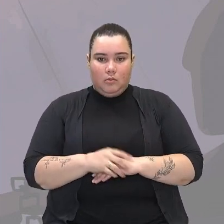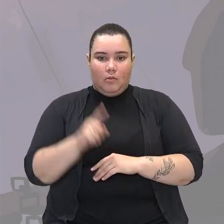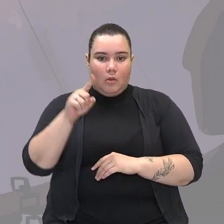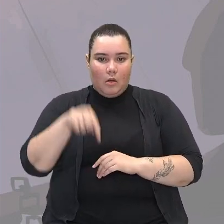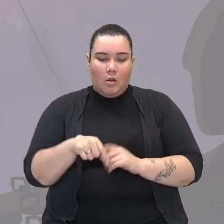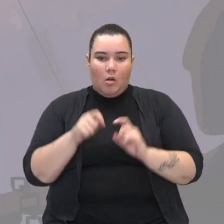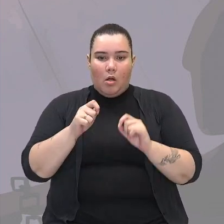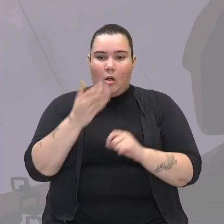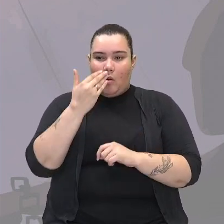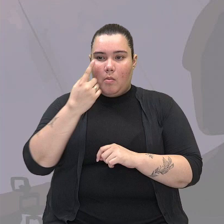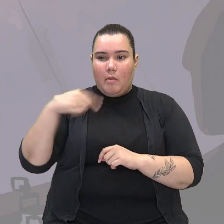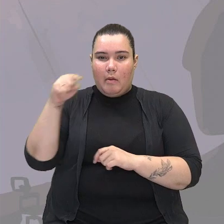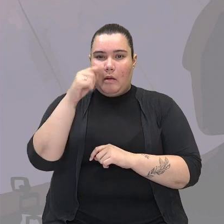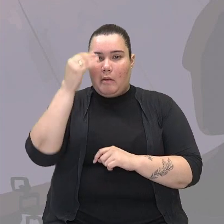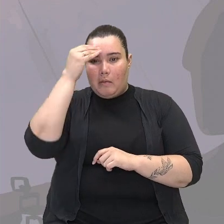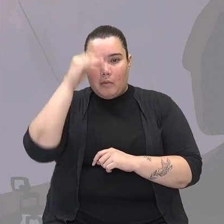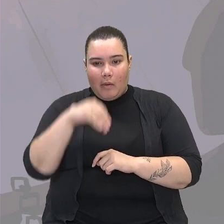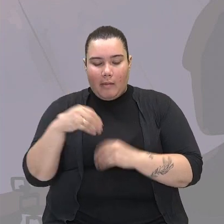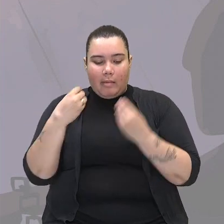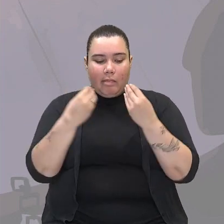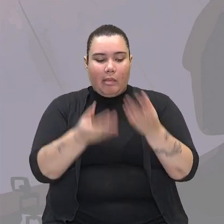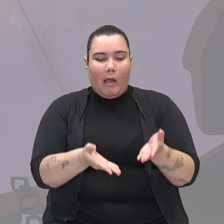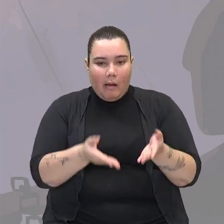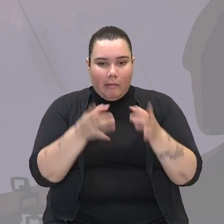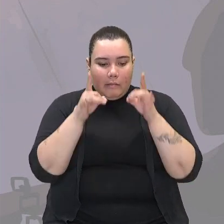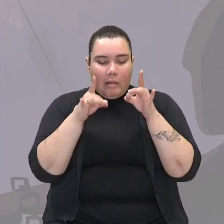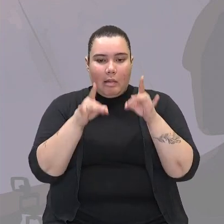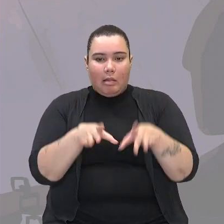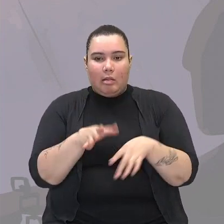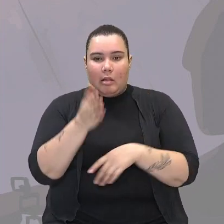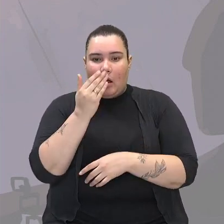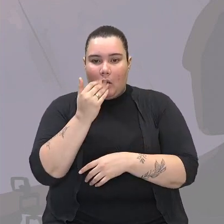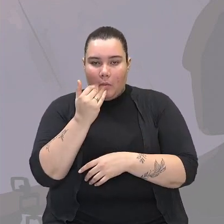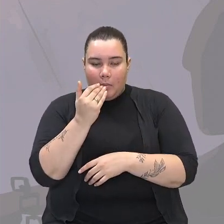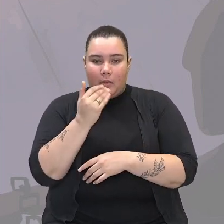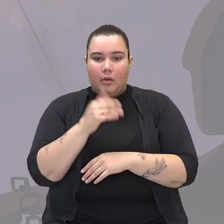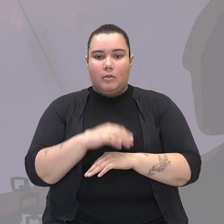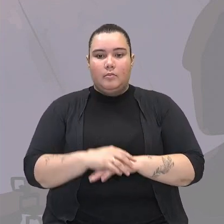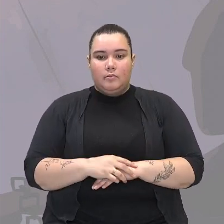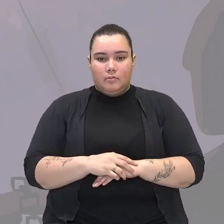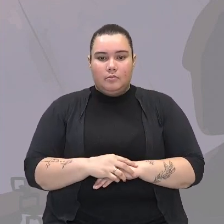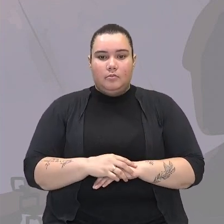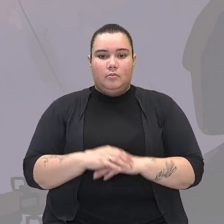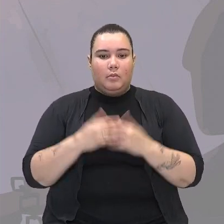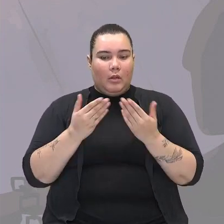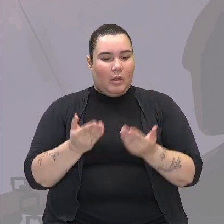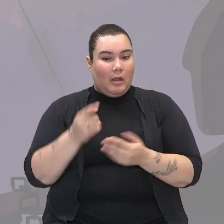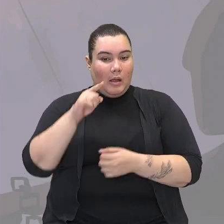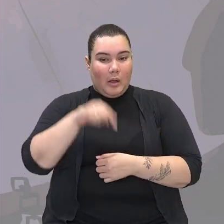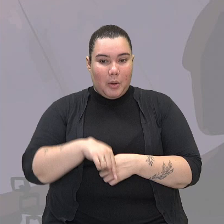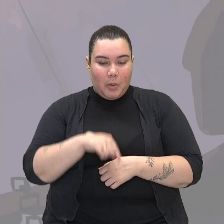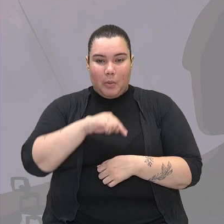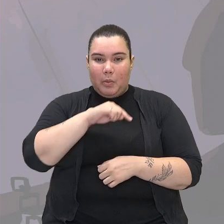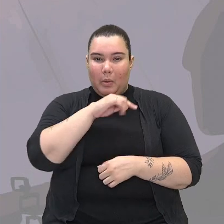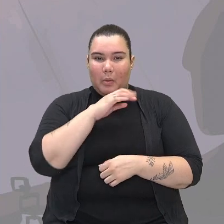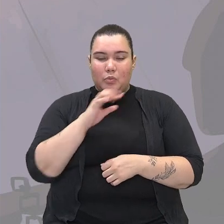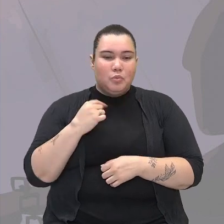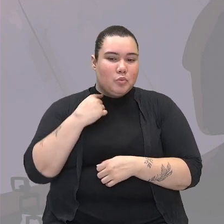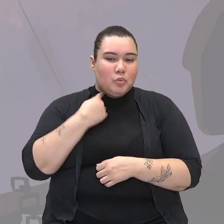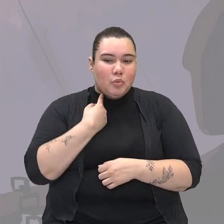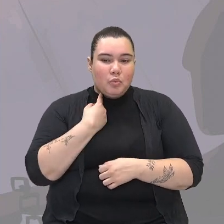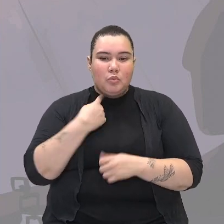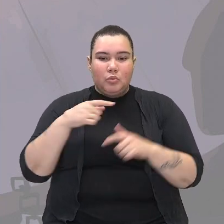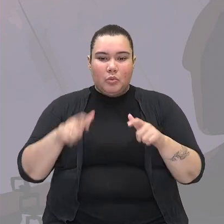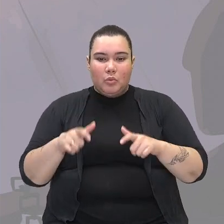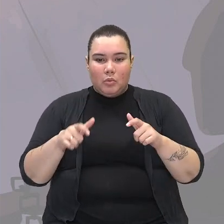ser os restos das refeições dos mercadores. As condições eram totalmente insalubres, era um